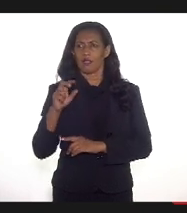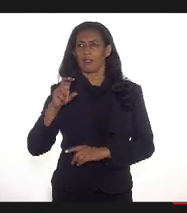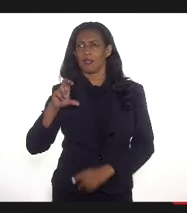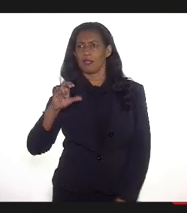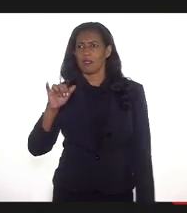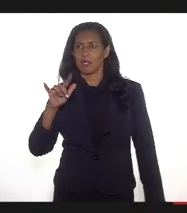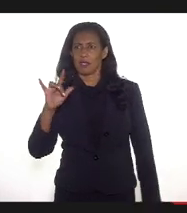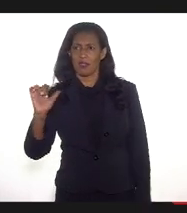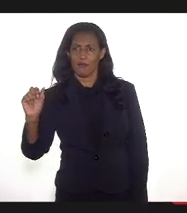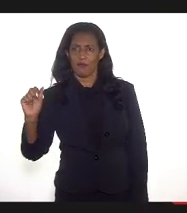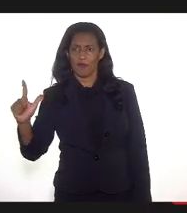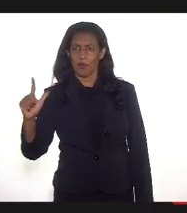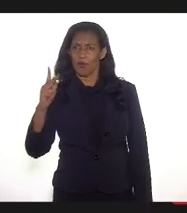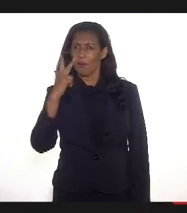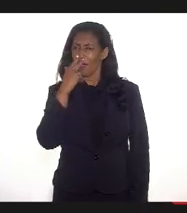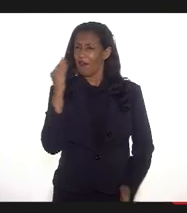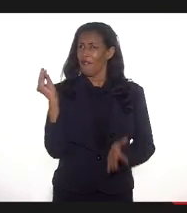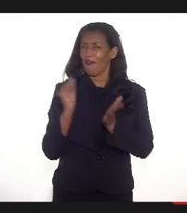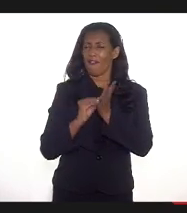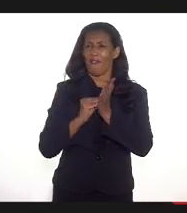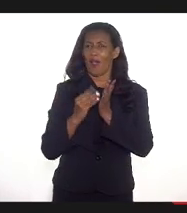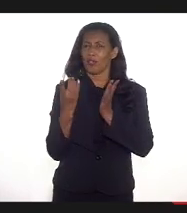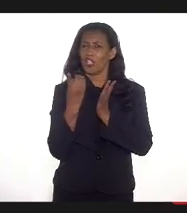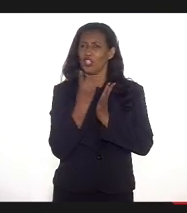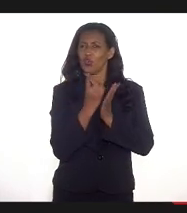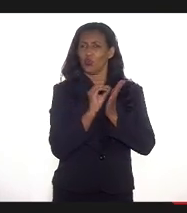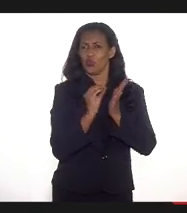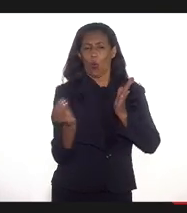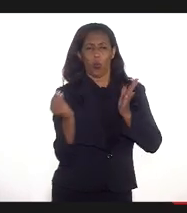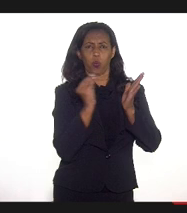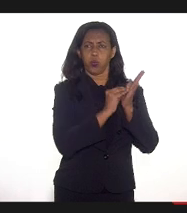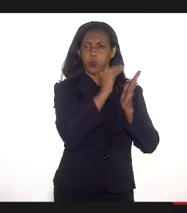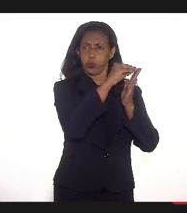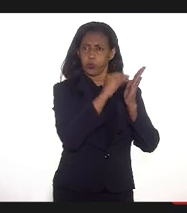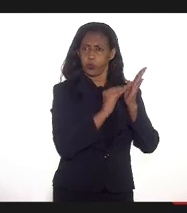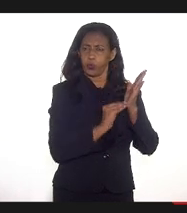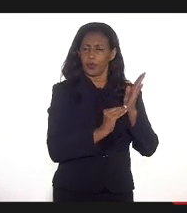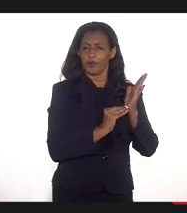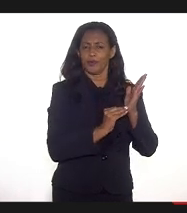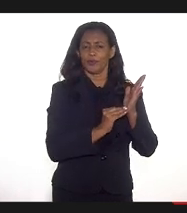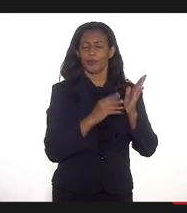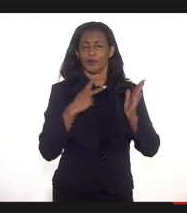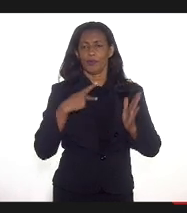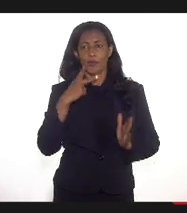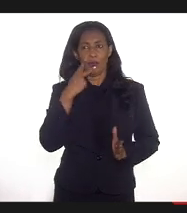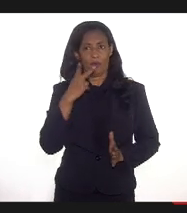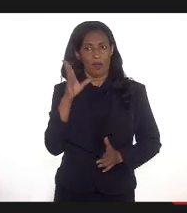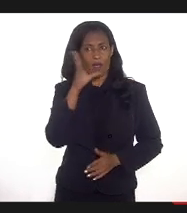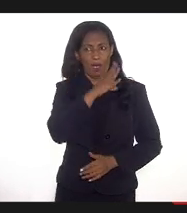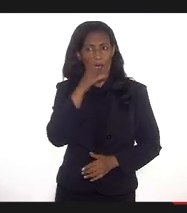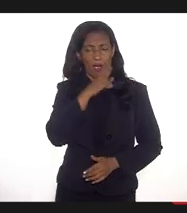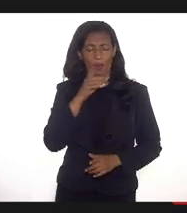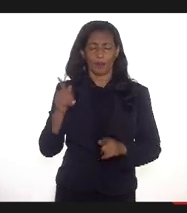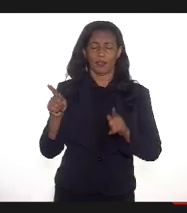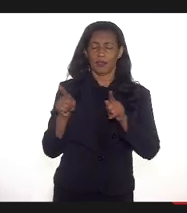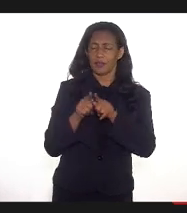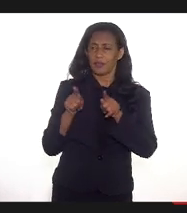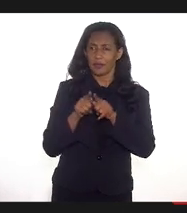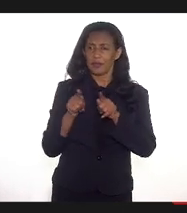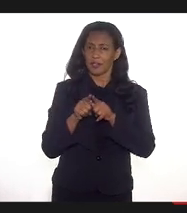coloca um entrave para essas publicações. A outra coisa que foi falada, eu vou falar bem rapidamente, que já se falaram da